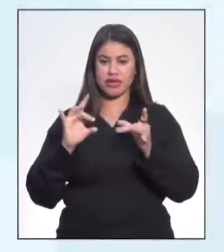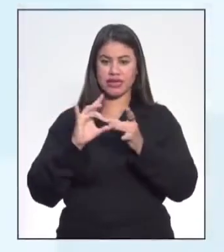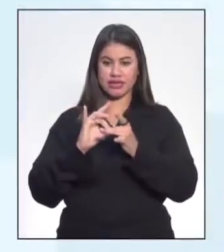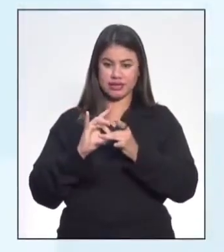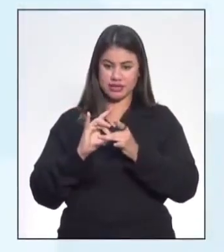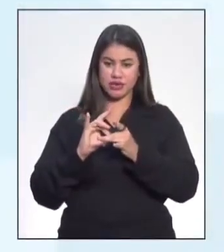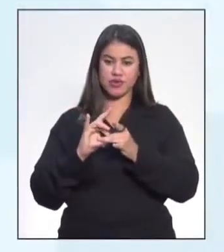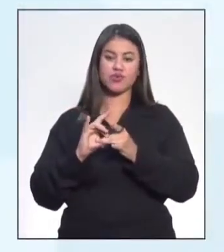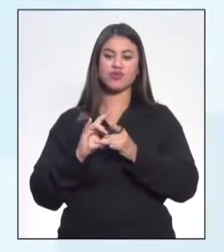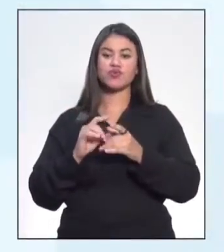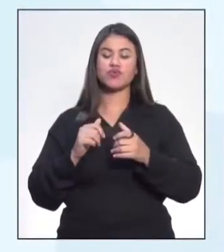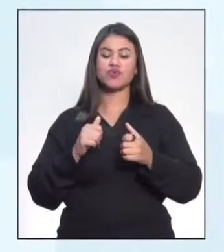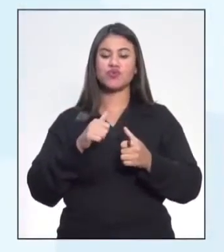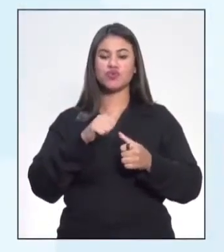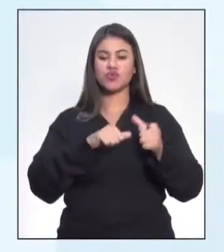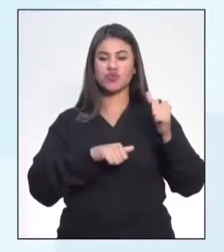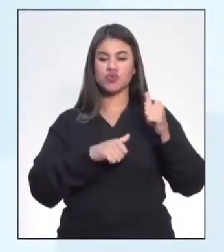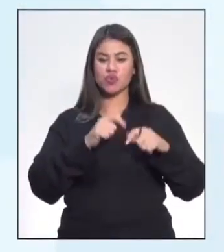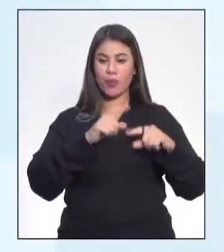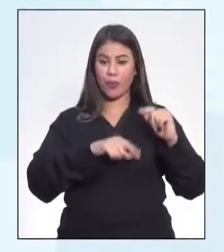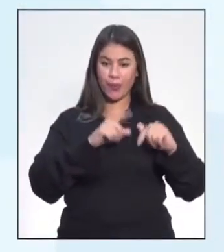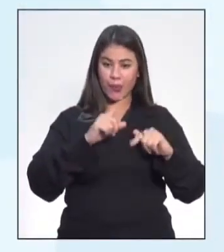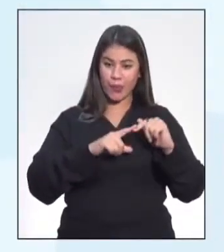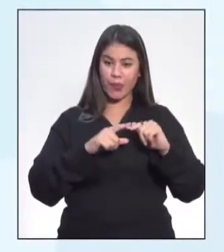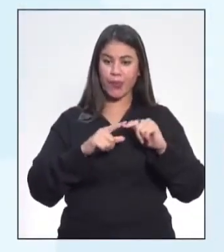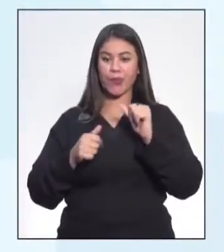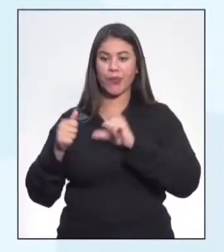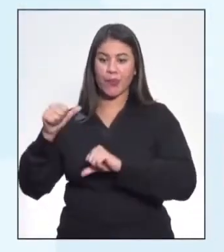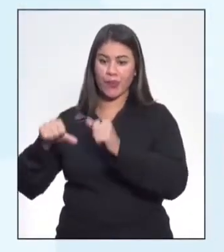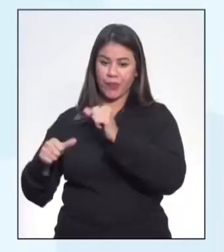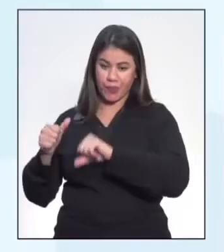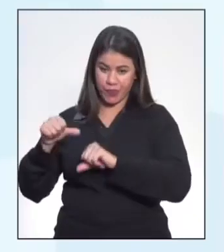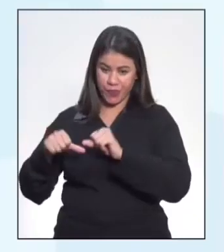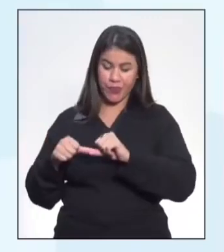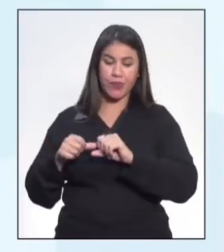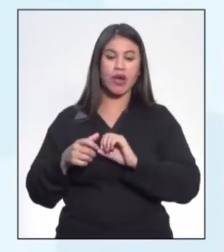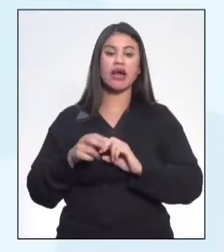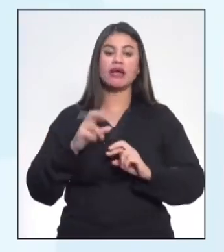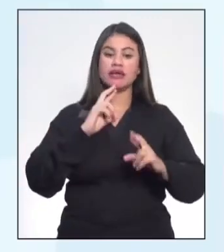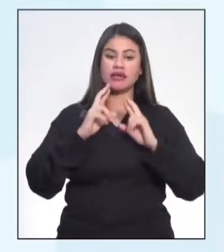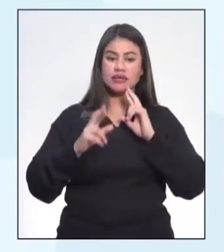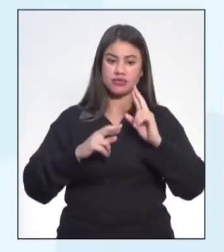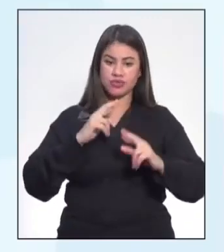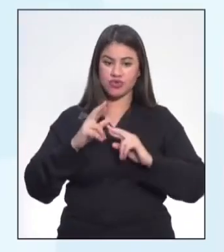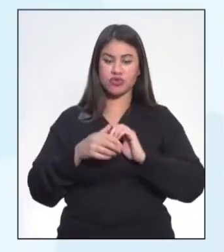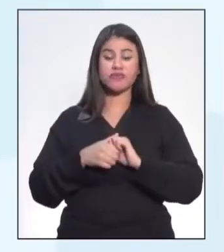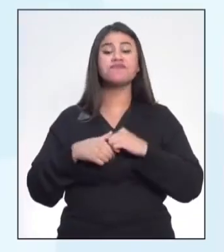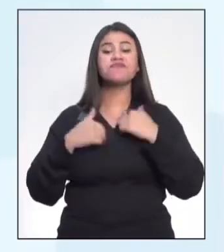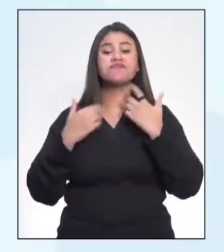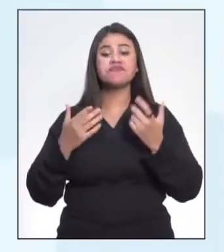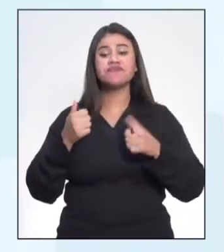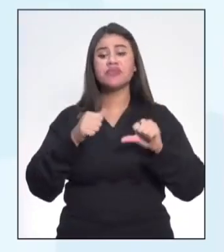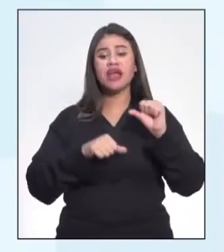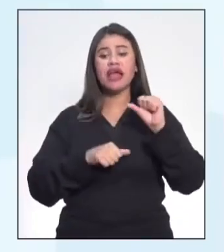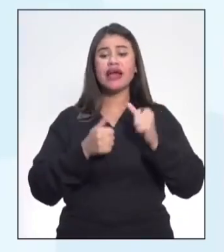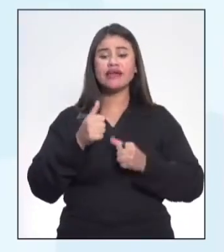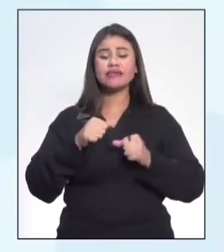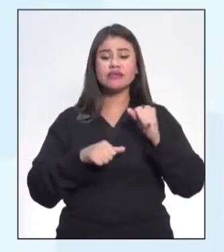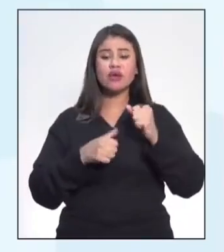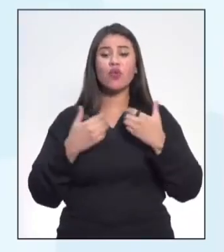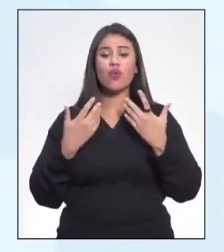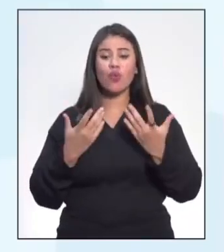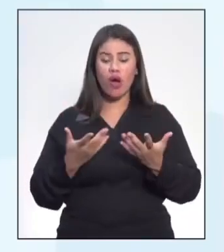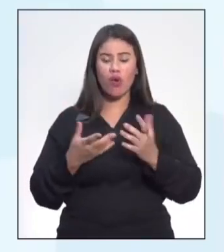reagente do produto. Feito isso, responde às perguntas. Qual que é a reação, gente? Vai